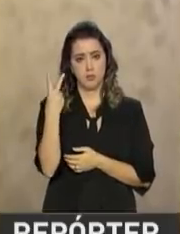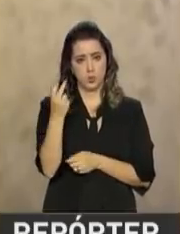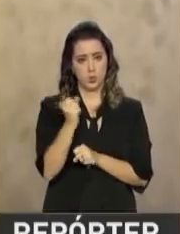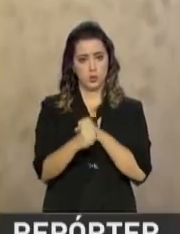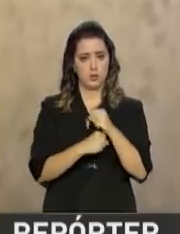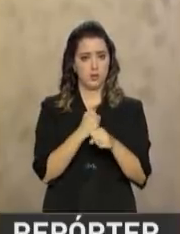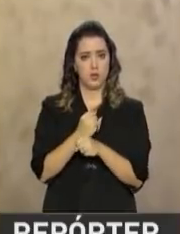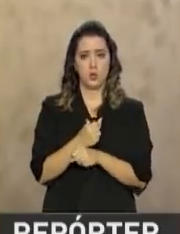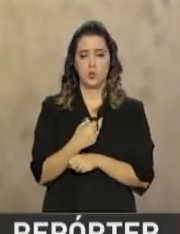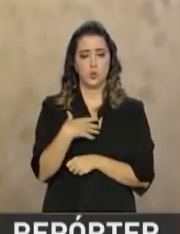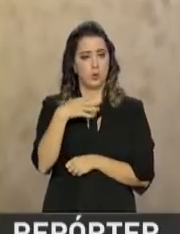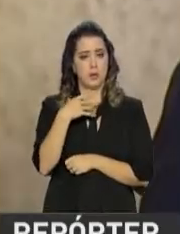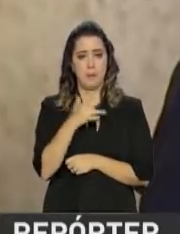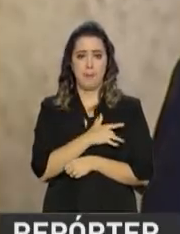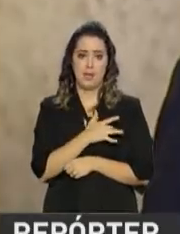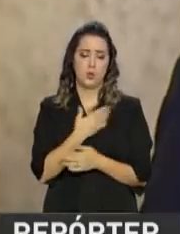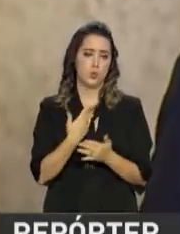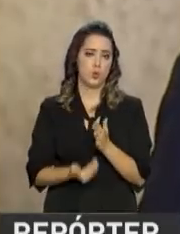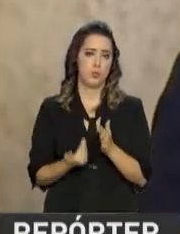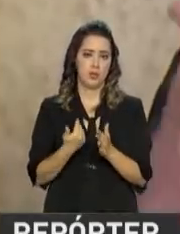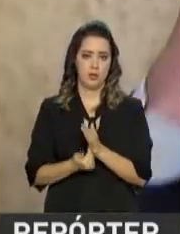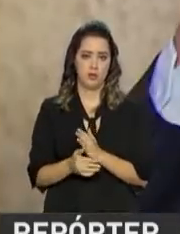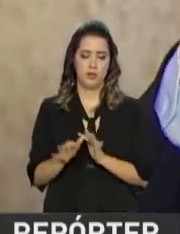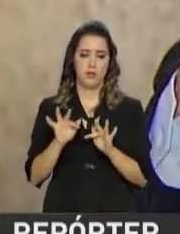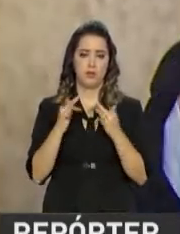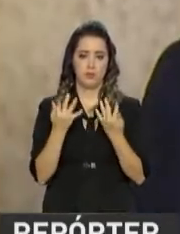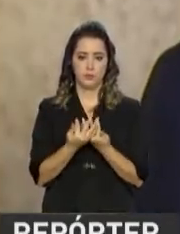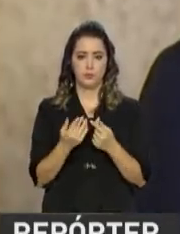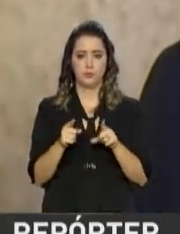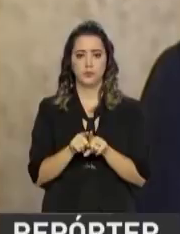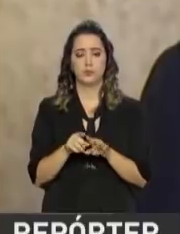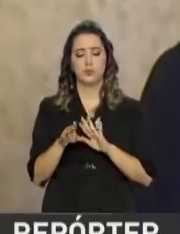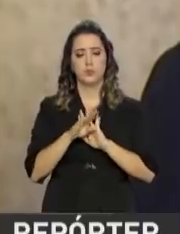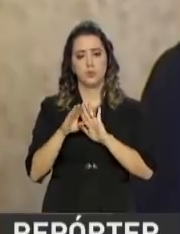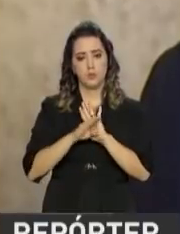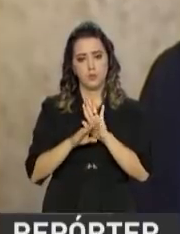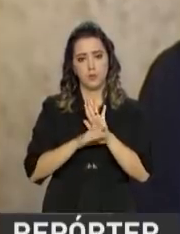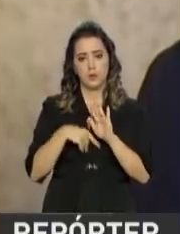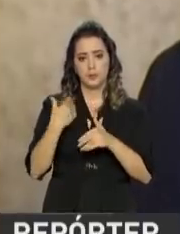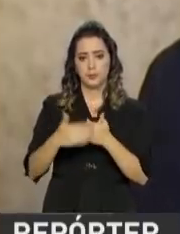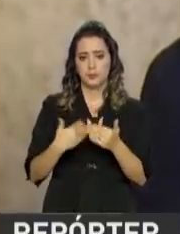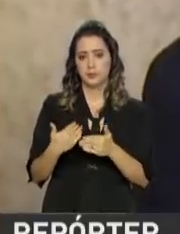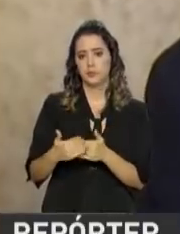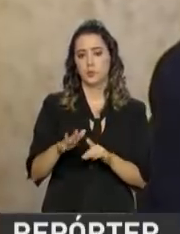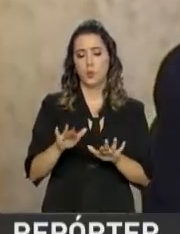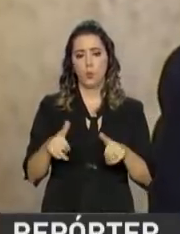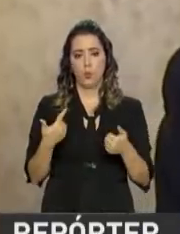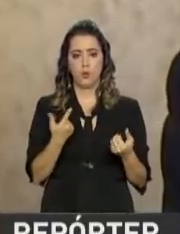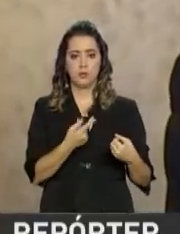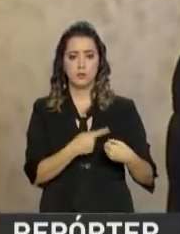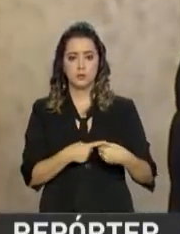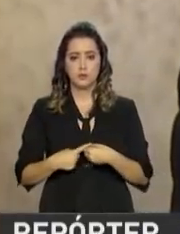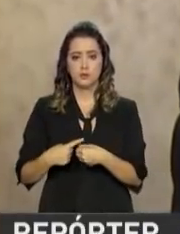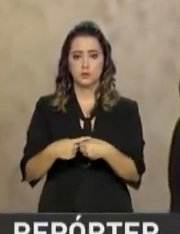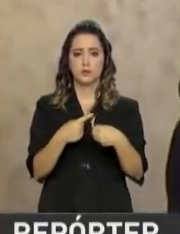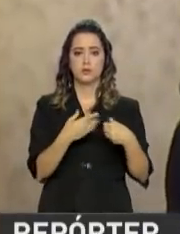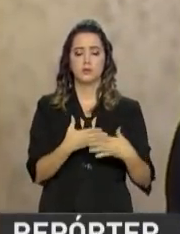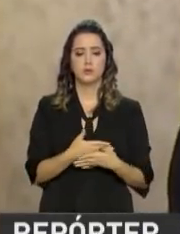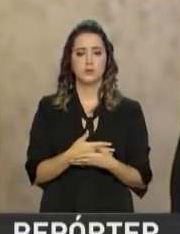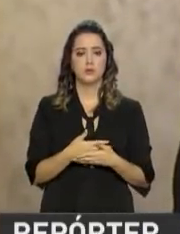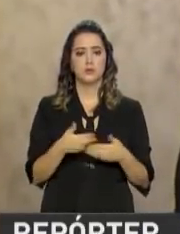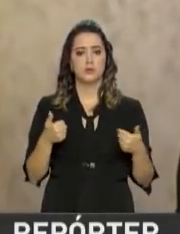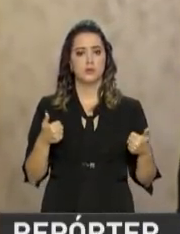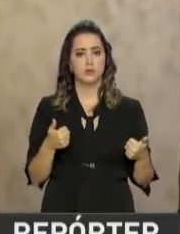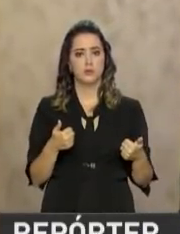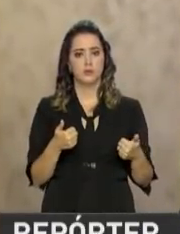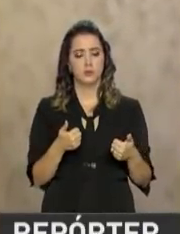ficar com medo de perder o Bolsa Família. E o prêmio Progredir é o prêmio que mostra quais os municípios estão com melhores